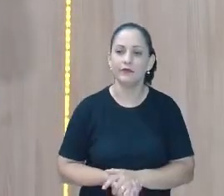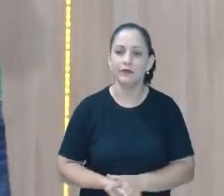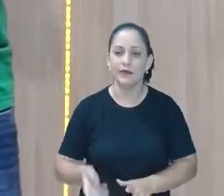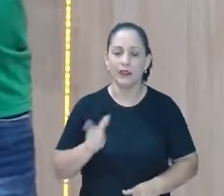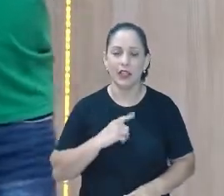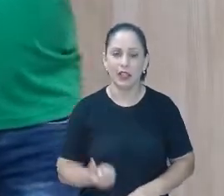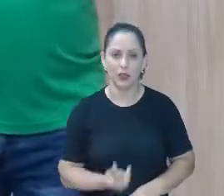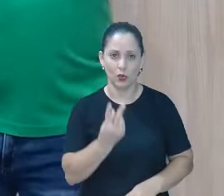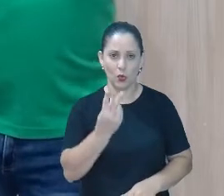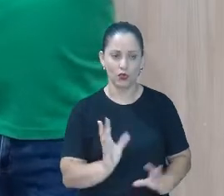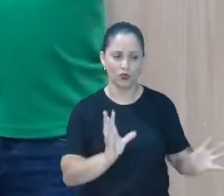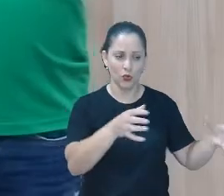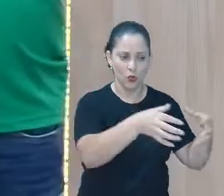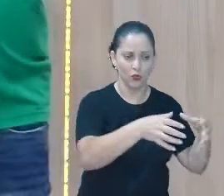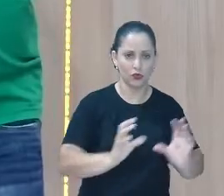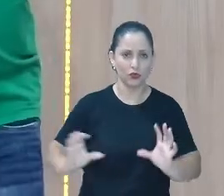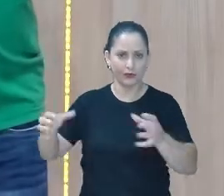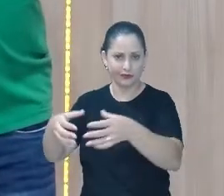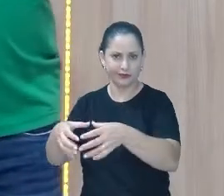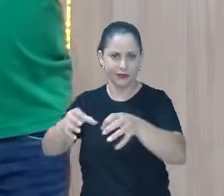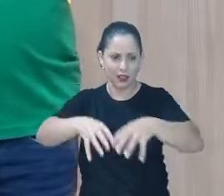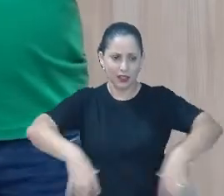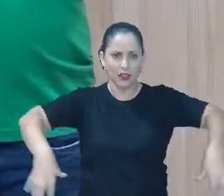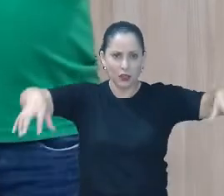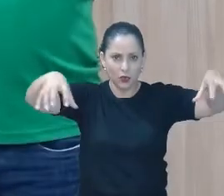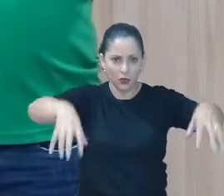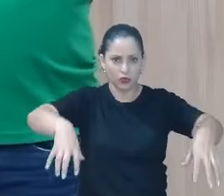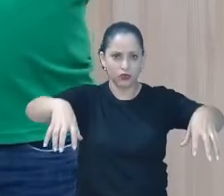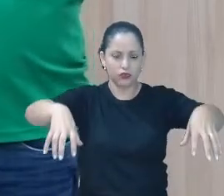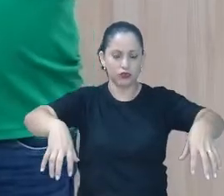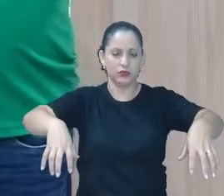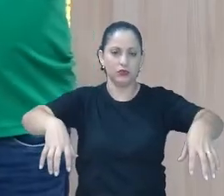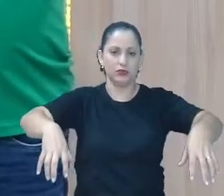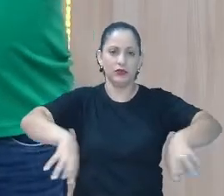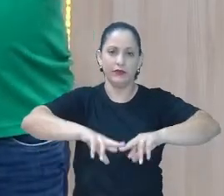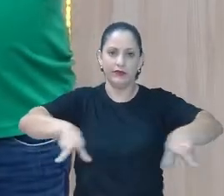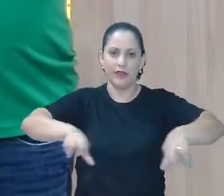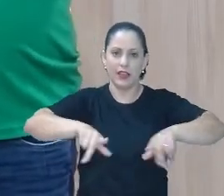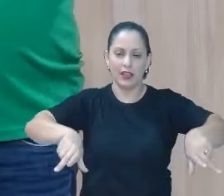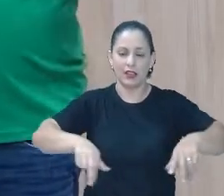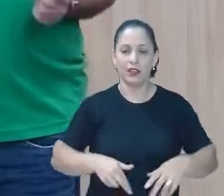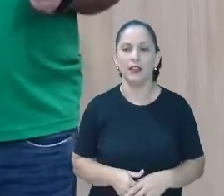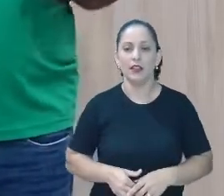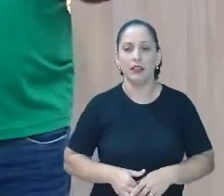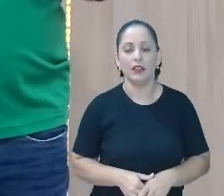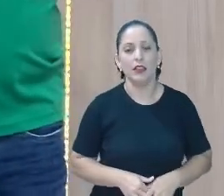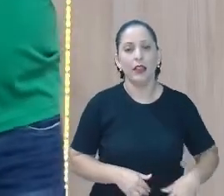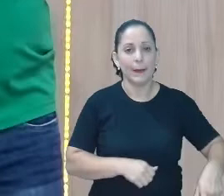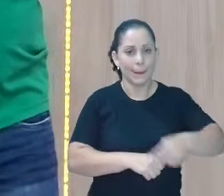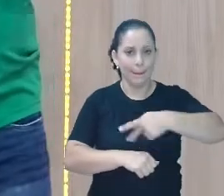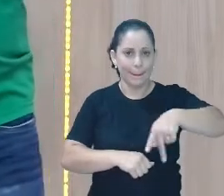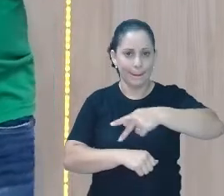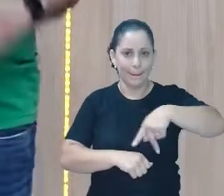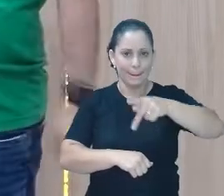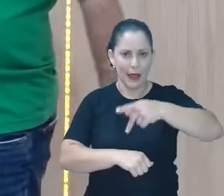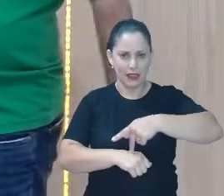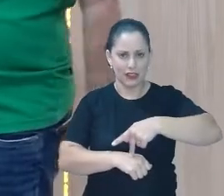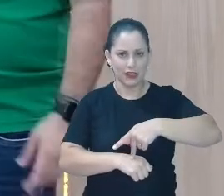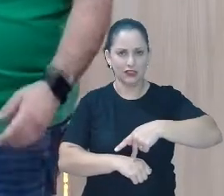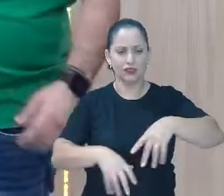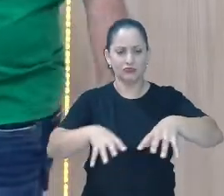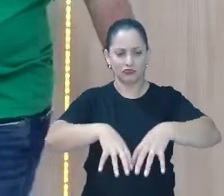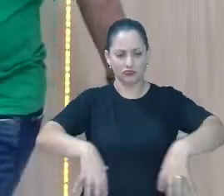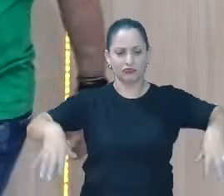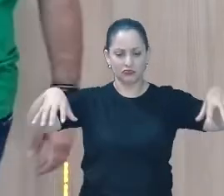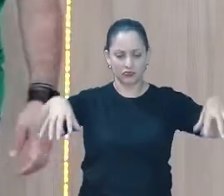temos dois grupos que se formam durante a Segunda Guerra, os aliados, né, e as nações do eixo. Então,